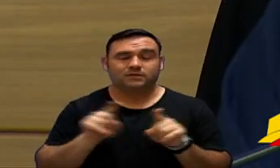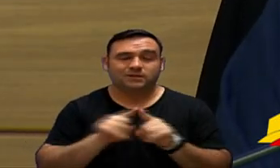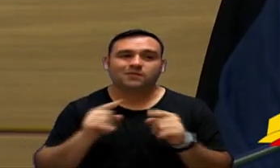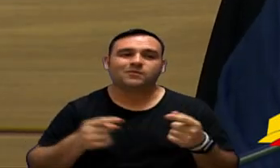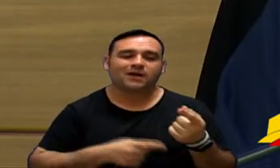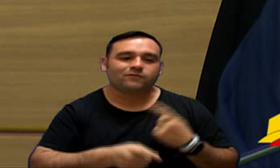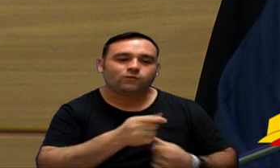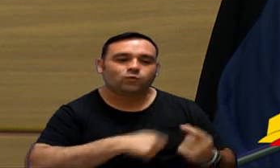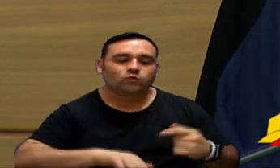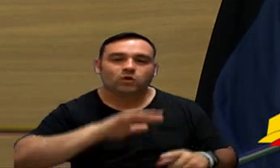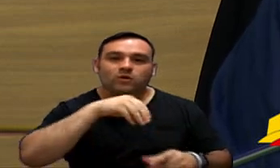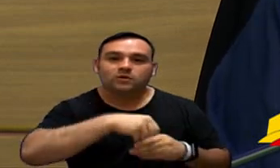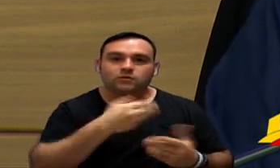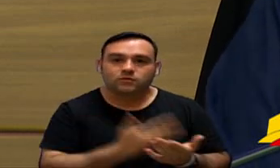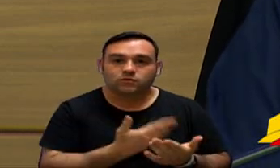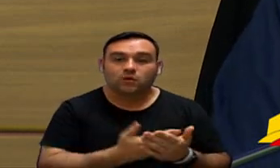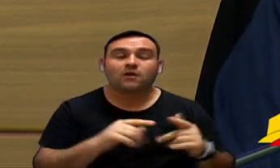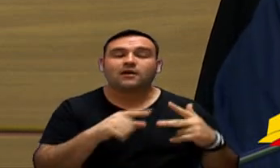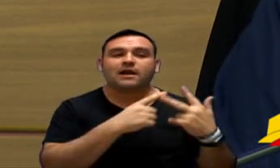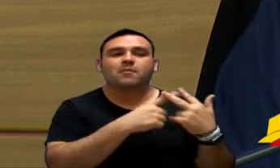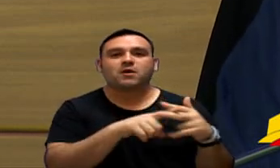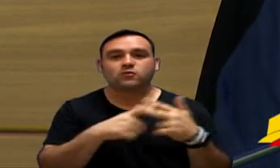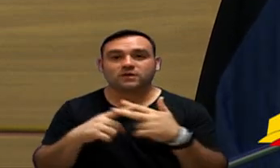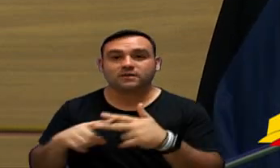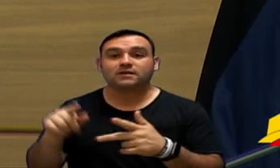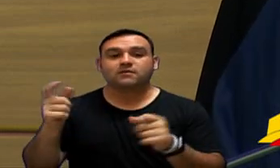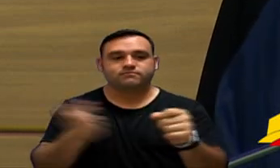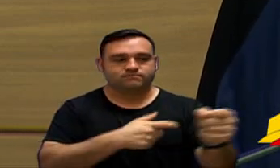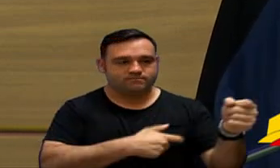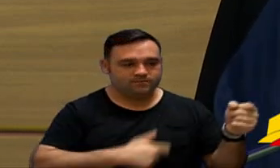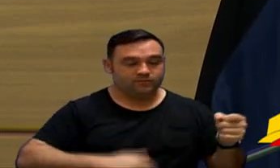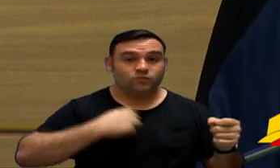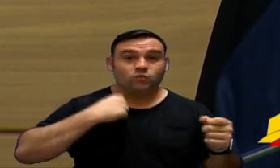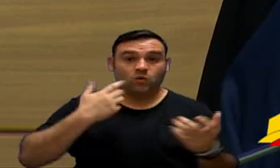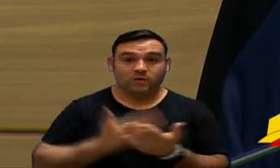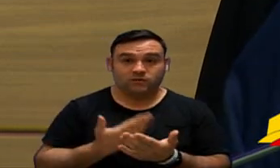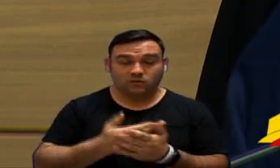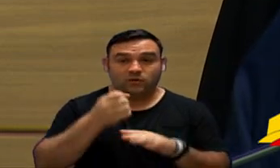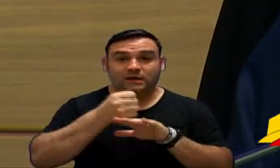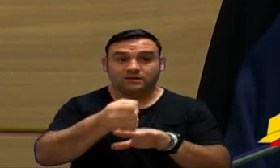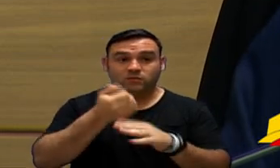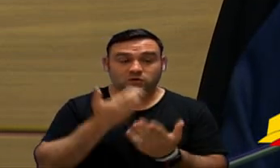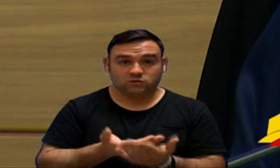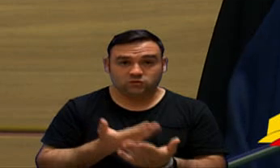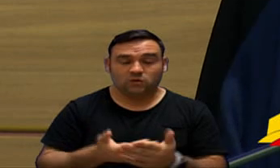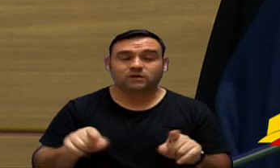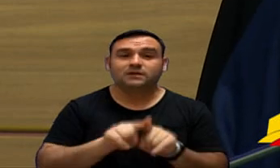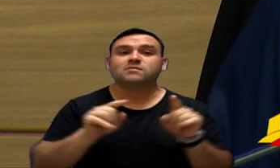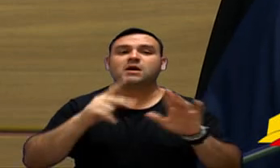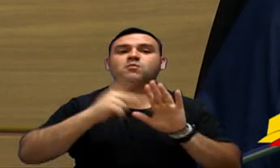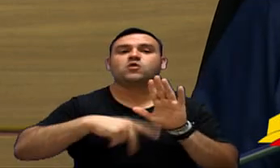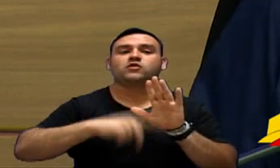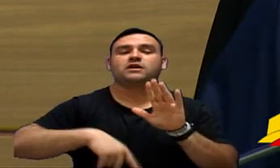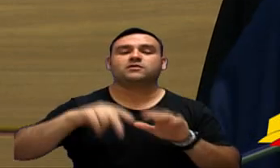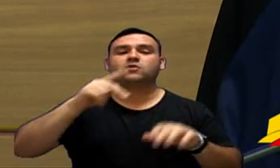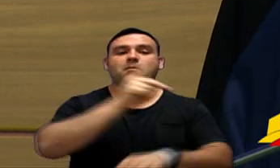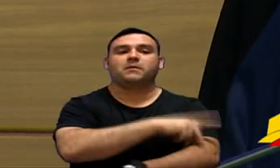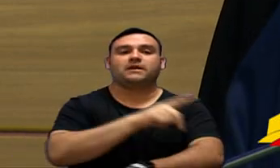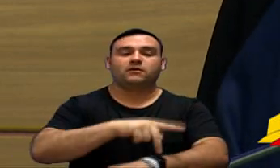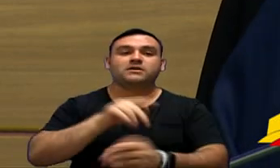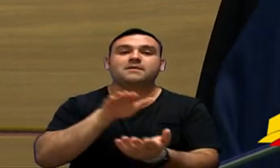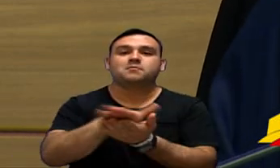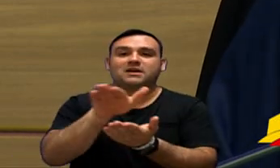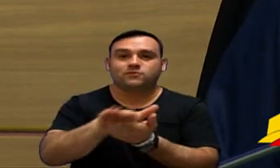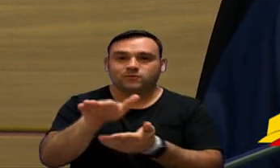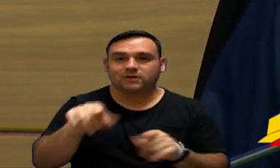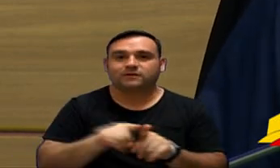escolar, manutenção geral, roçagem, uniformes escolares, transporte escolar, projetos pedagógicos, impressoras